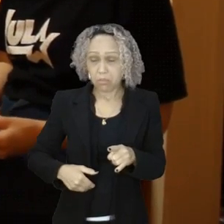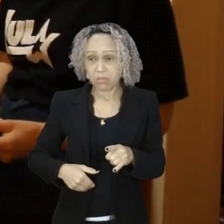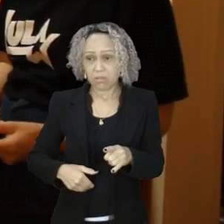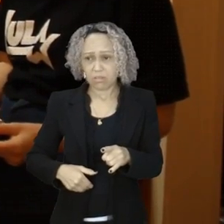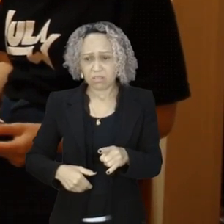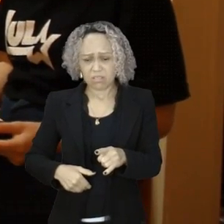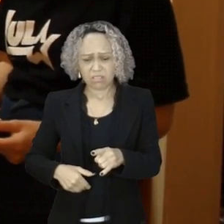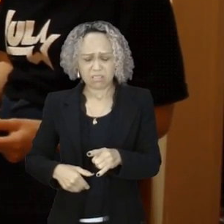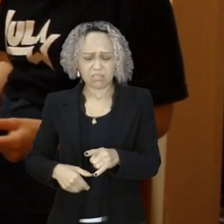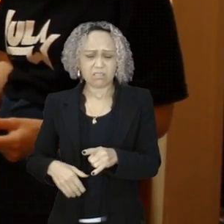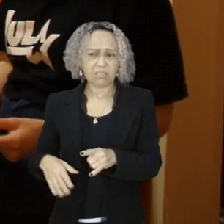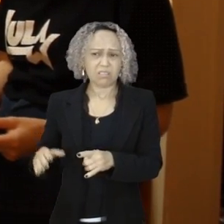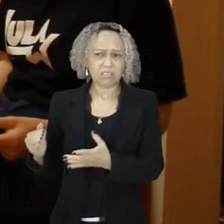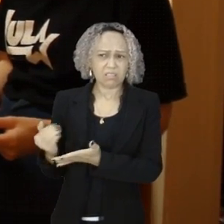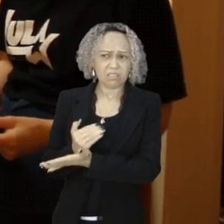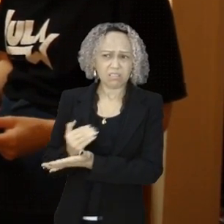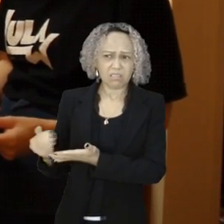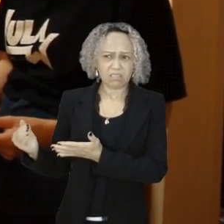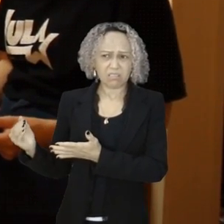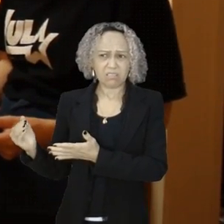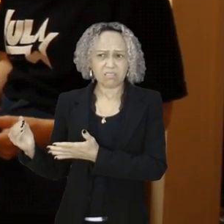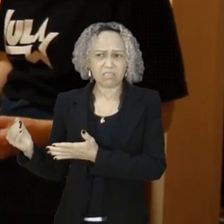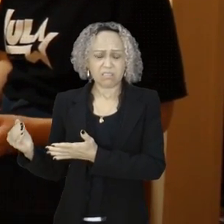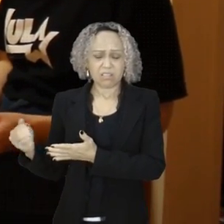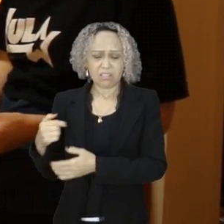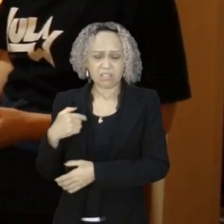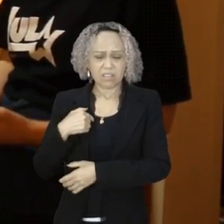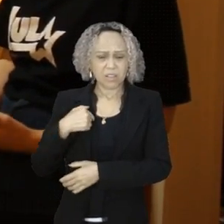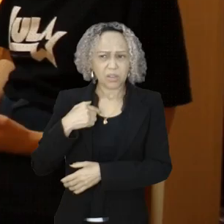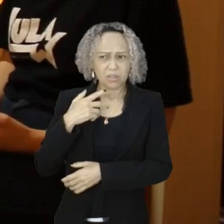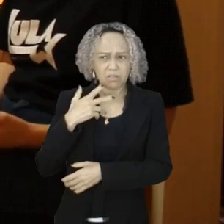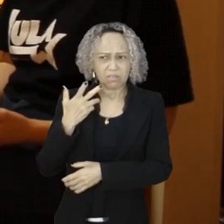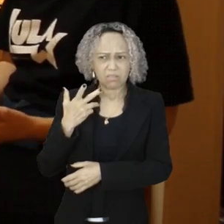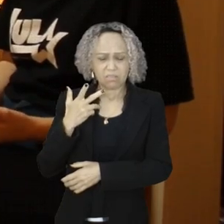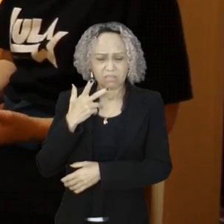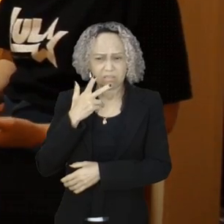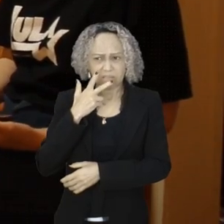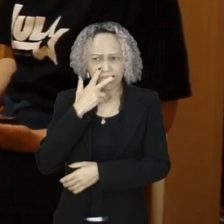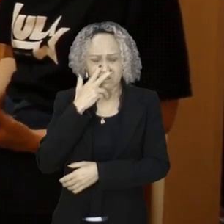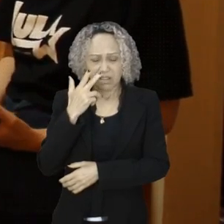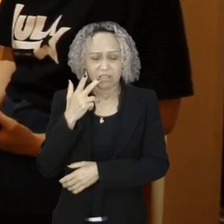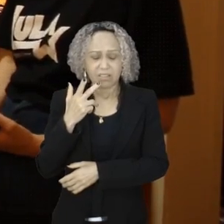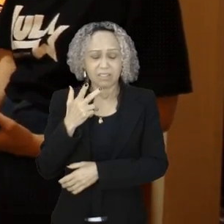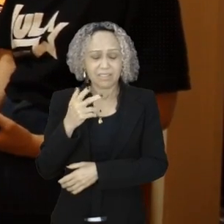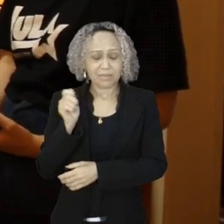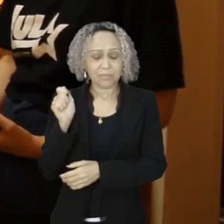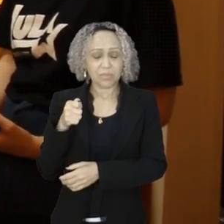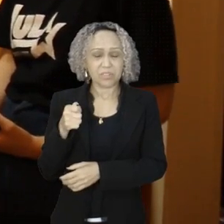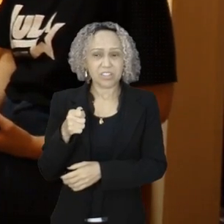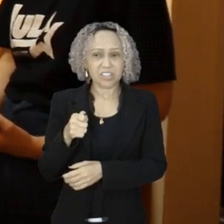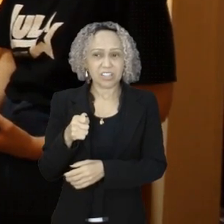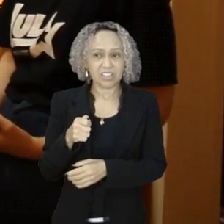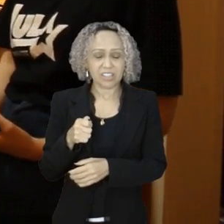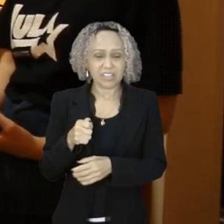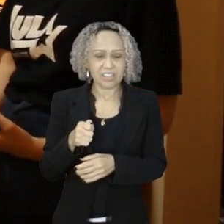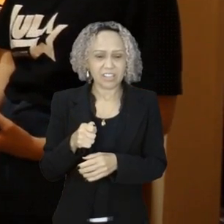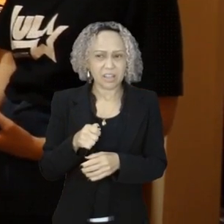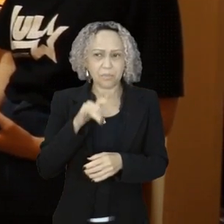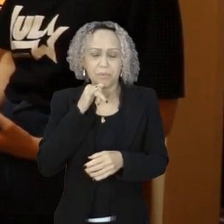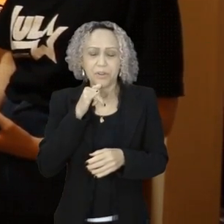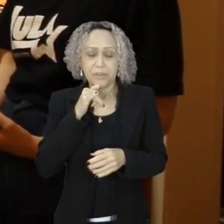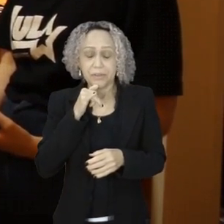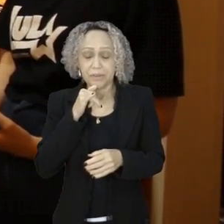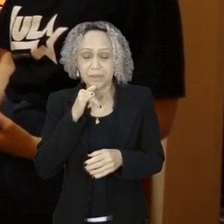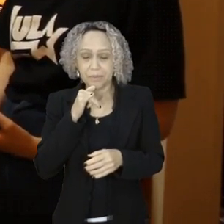nem sabia das importâncias disto, então, mas já me envolvi. Já me envolvi, porque tinha reuniãozinha